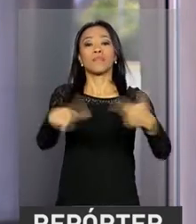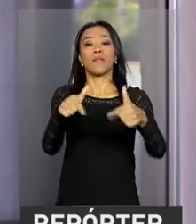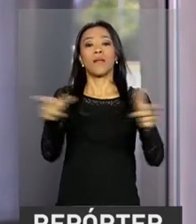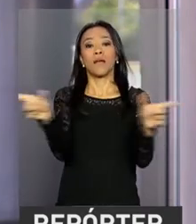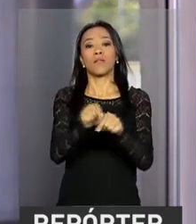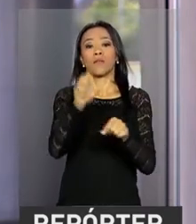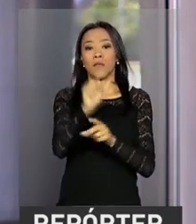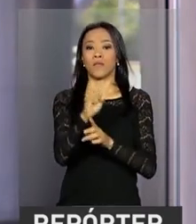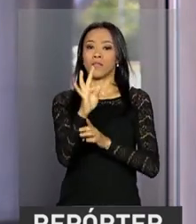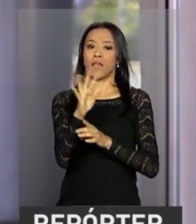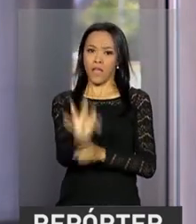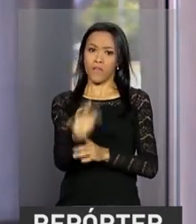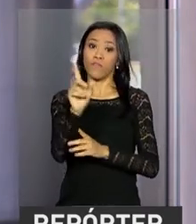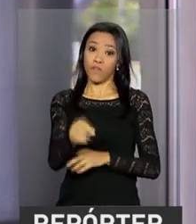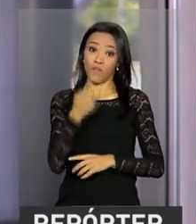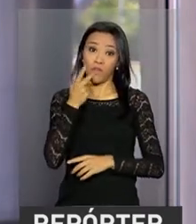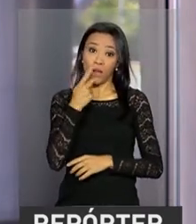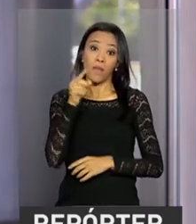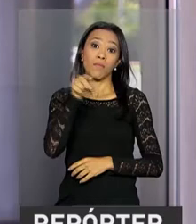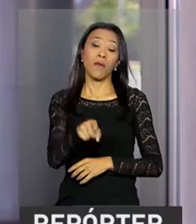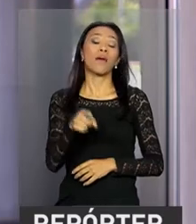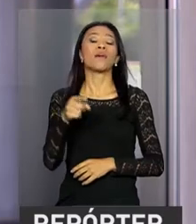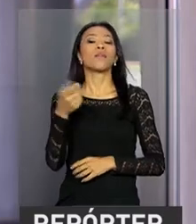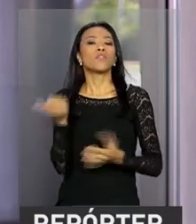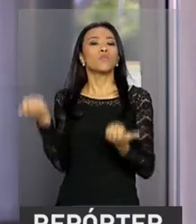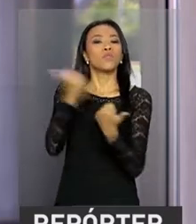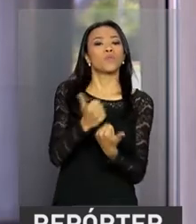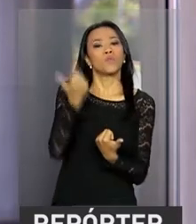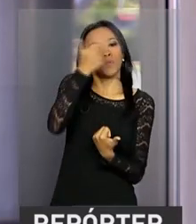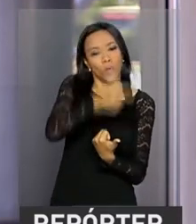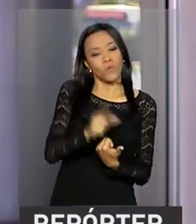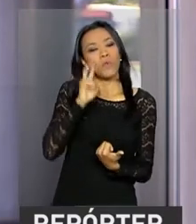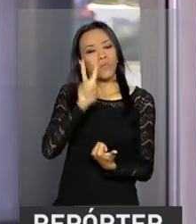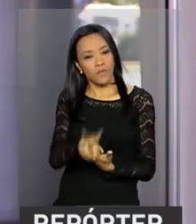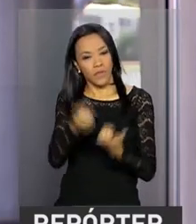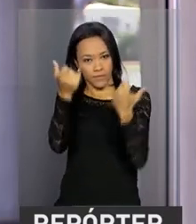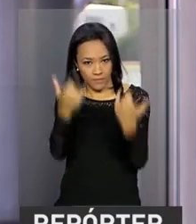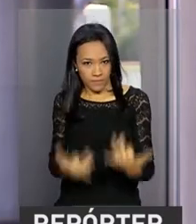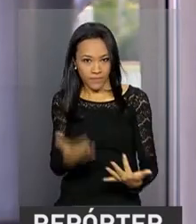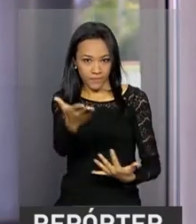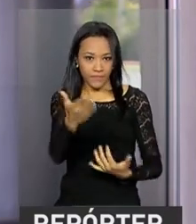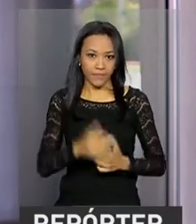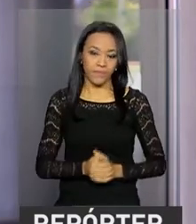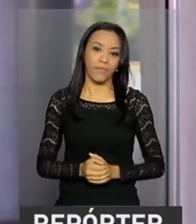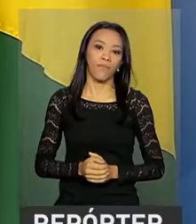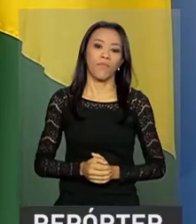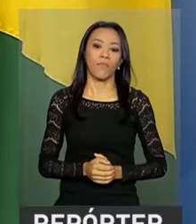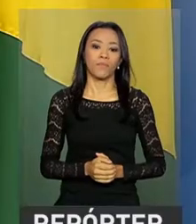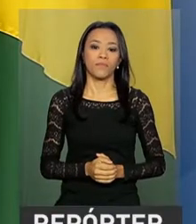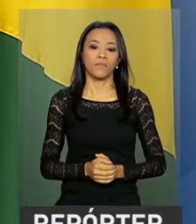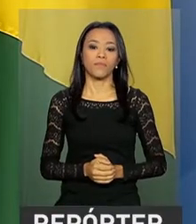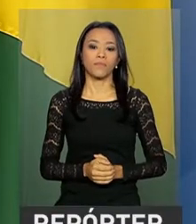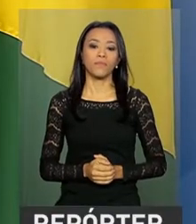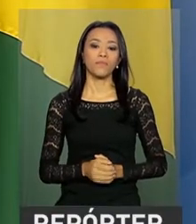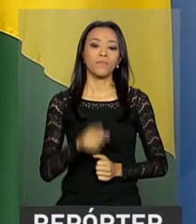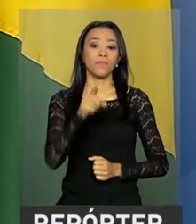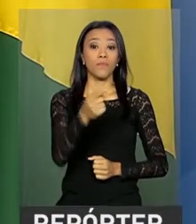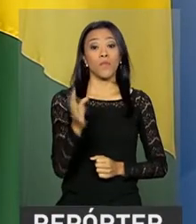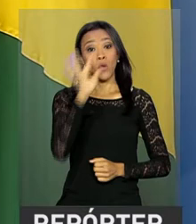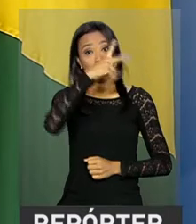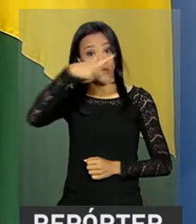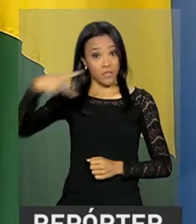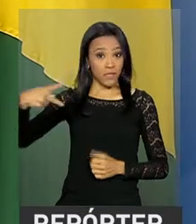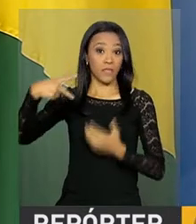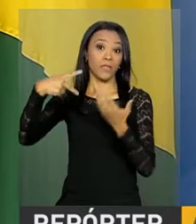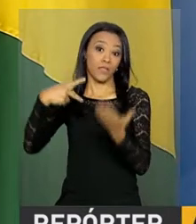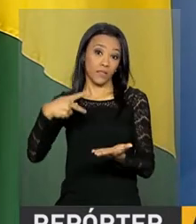pelo presidente michel temer para a vaga de teoria da base que vamos ouvir um trecho do porta voz o presidente michel temer